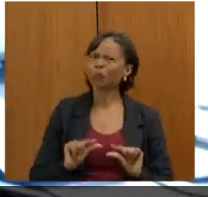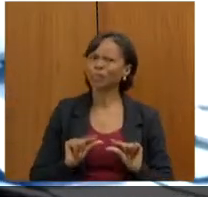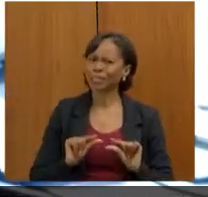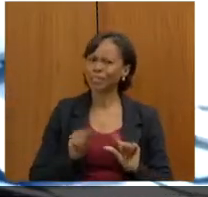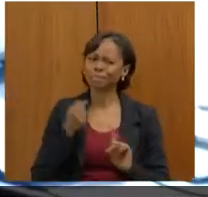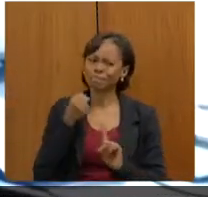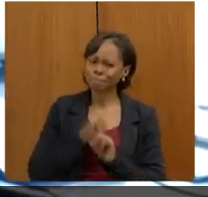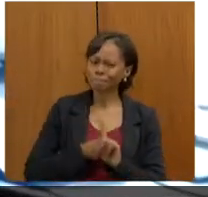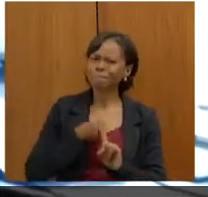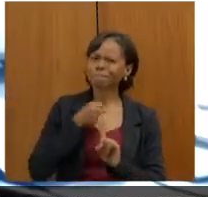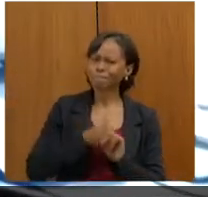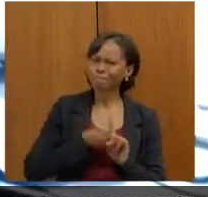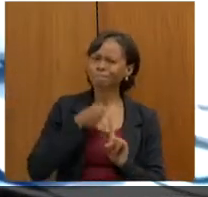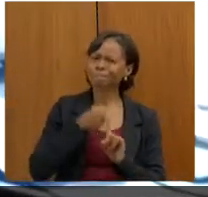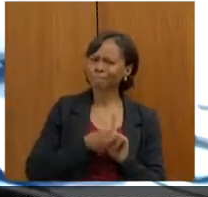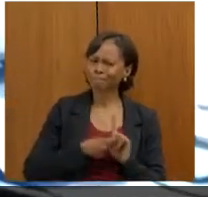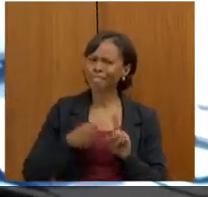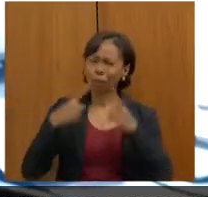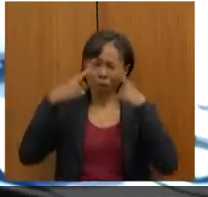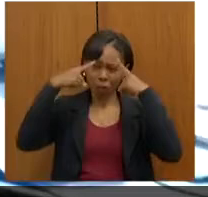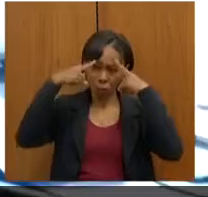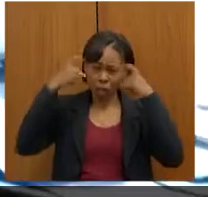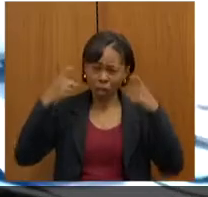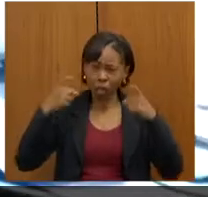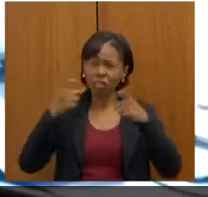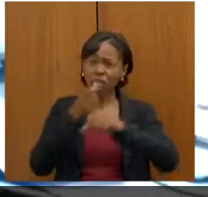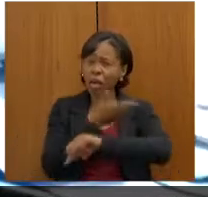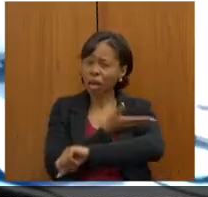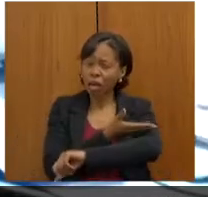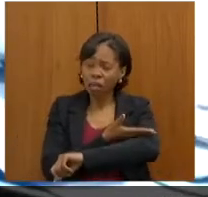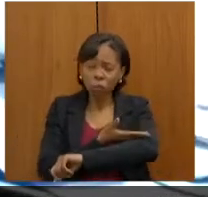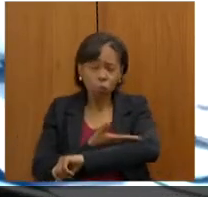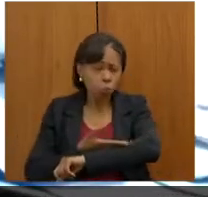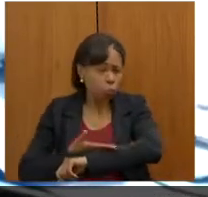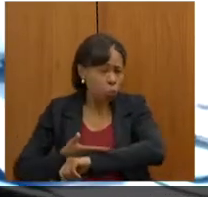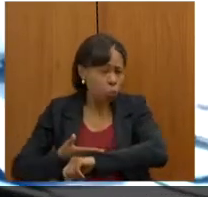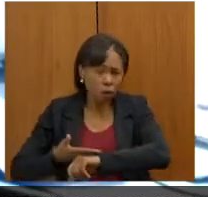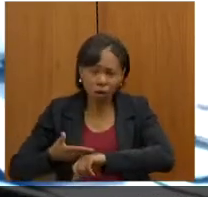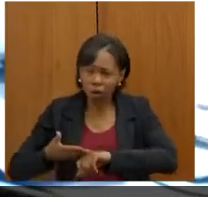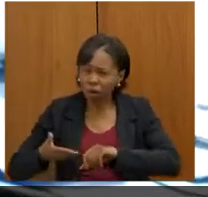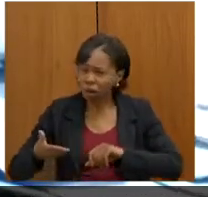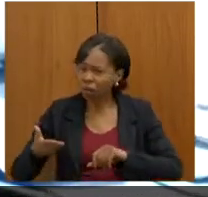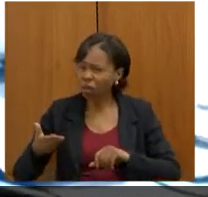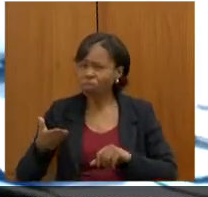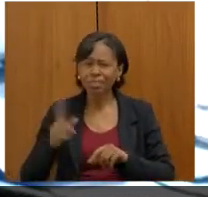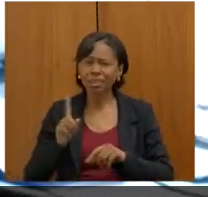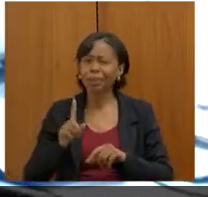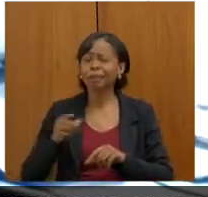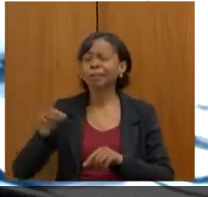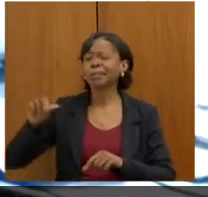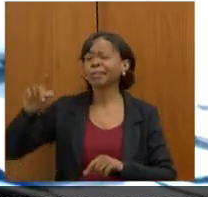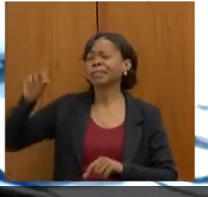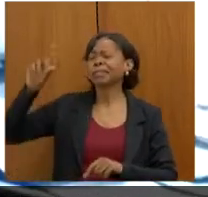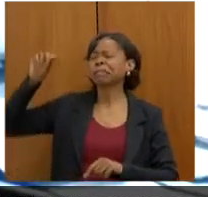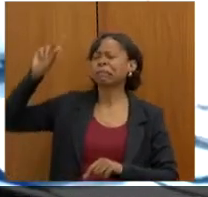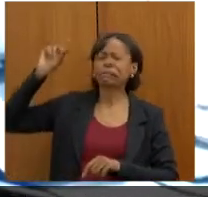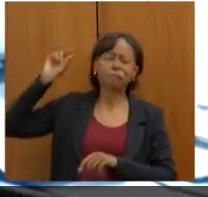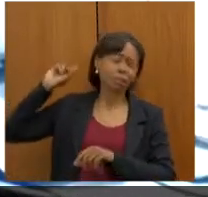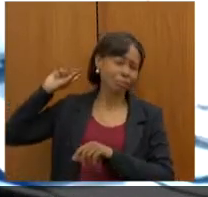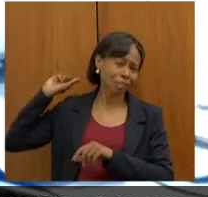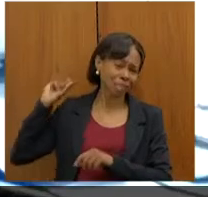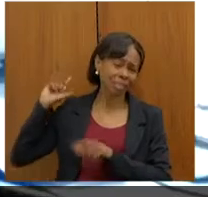não é trivial nenhum ponto né mas Violeta enraizada uma violência